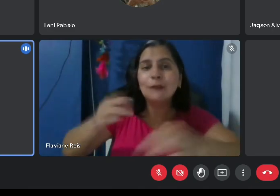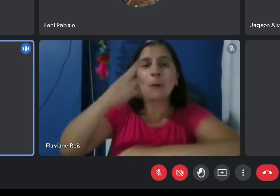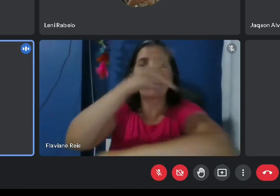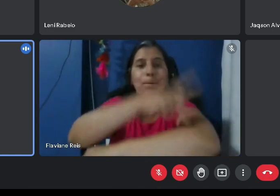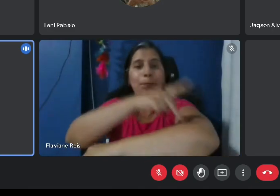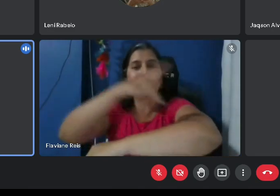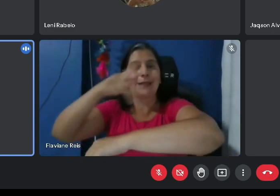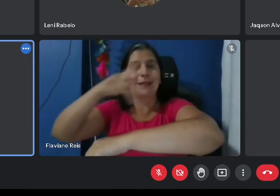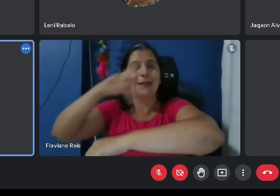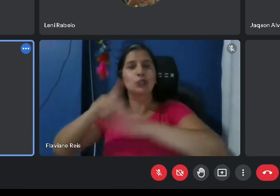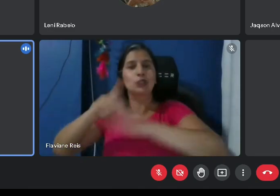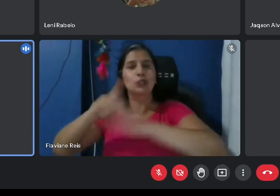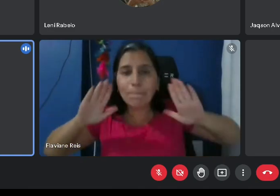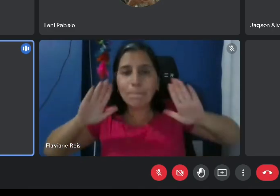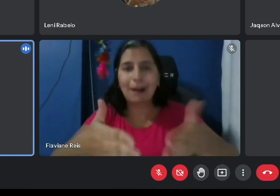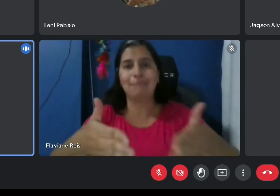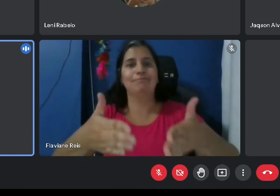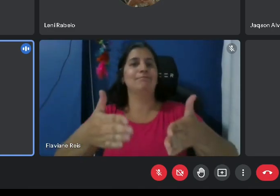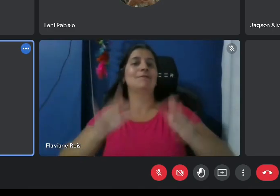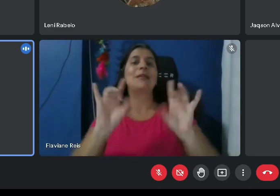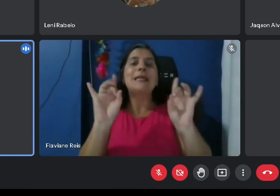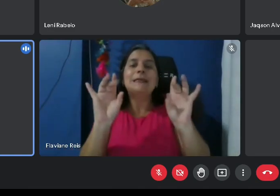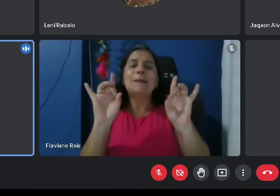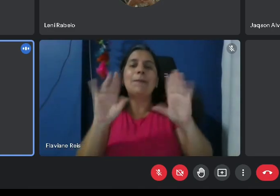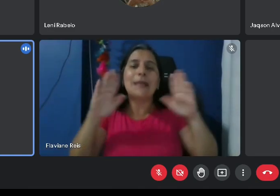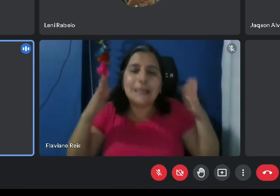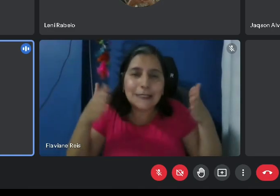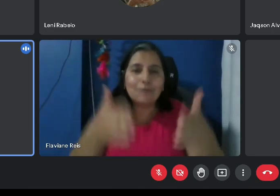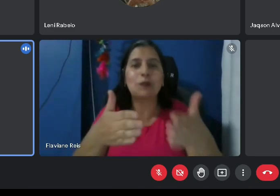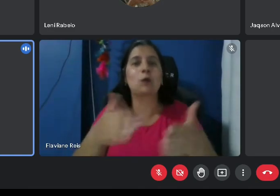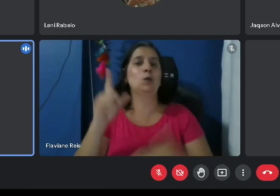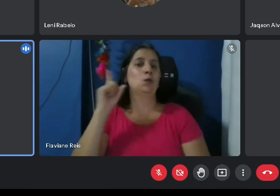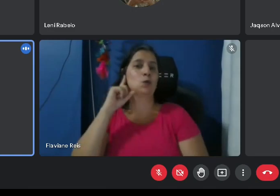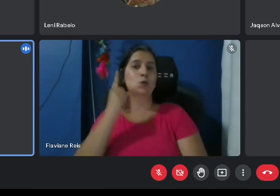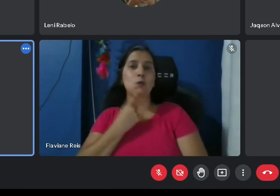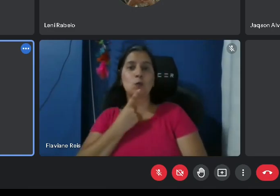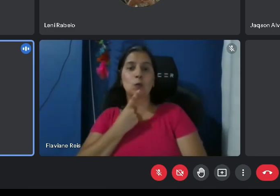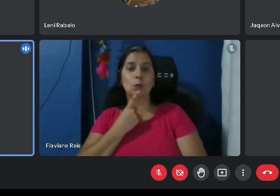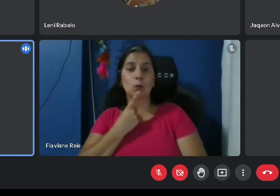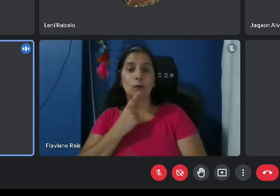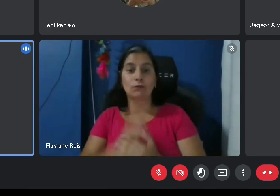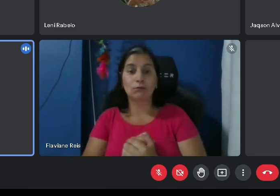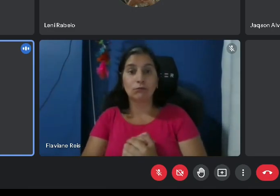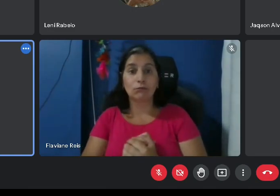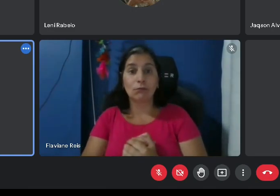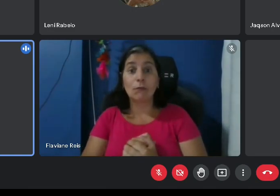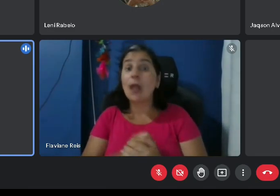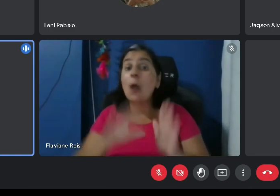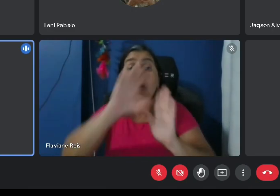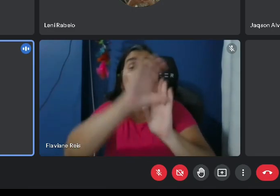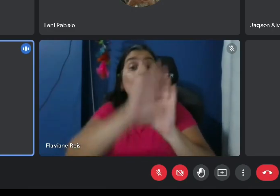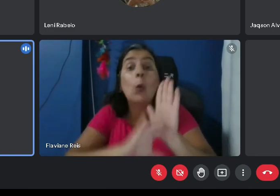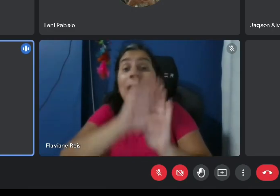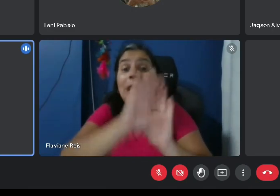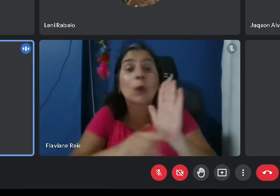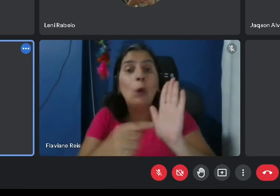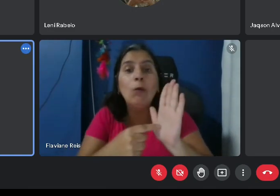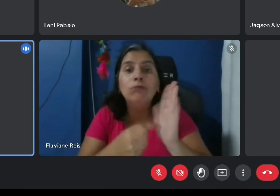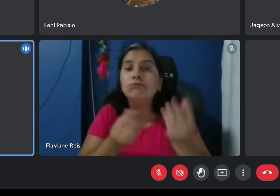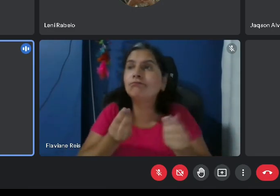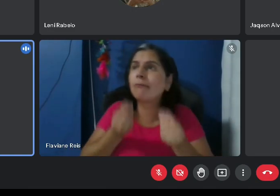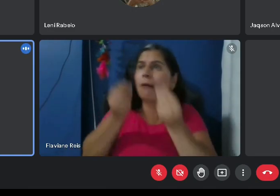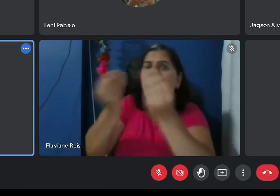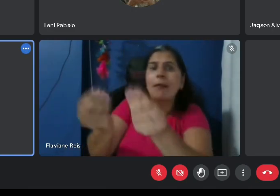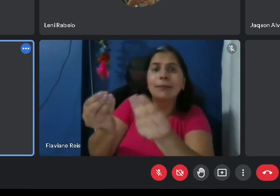Porque o futuro, a gente precisa ter... É agora, né? Então, a gente tem que focar na questão de uma pedagogia voltada